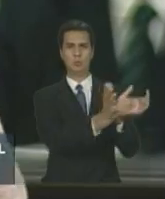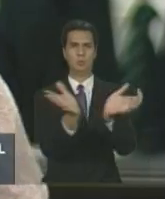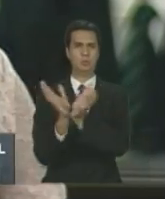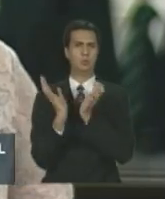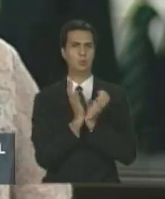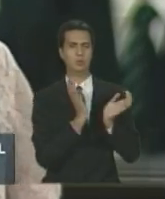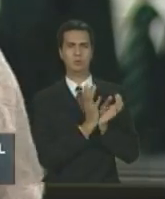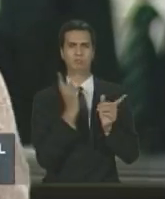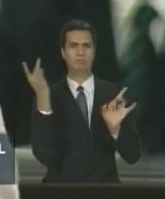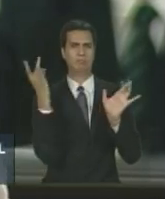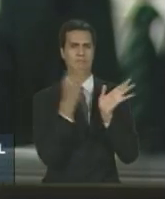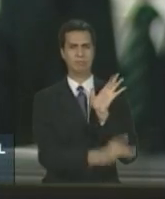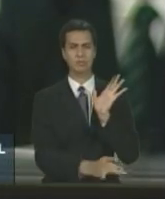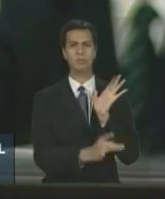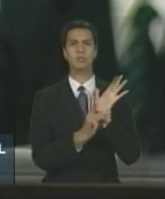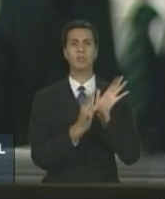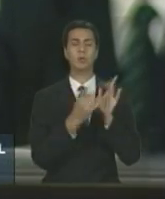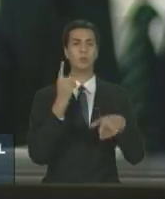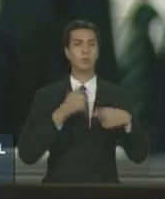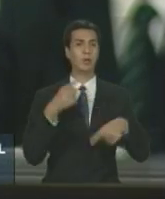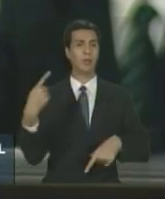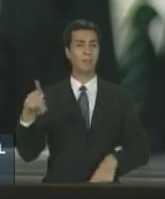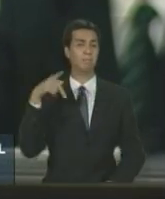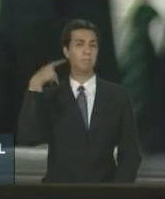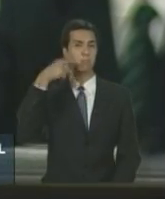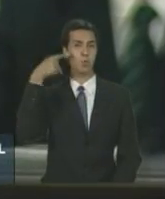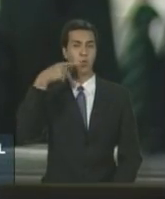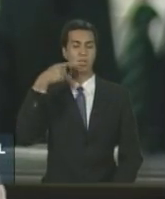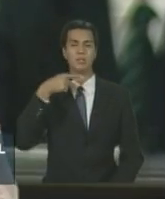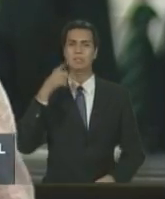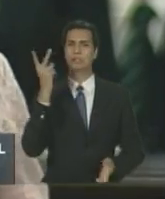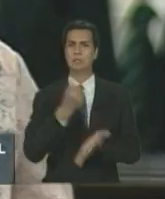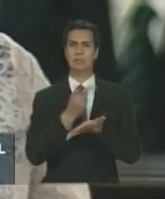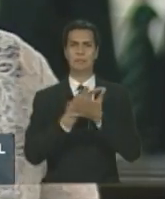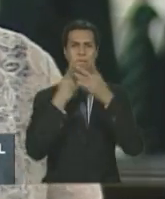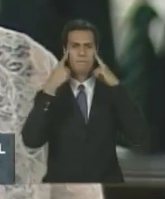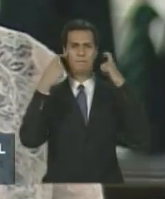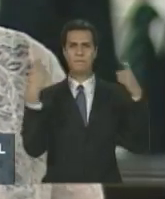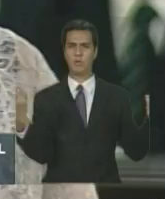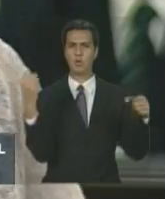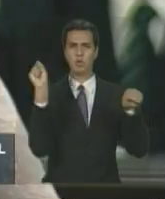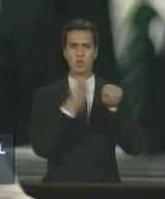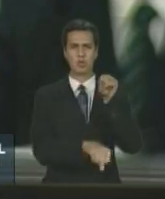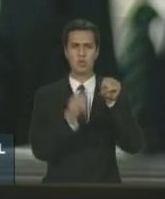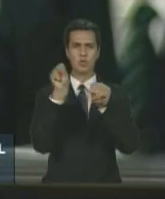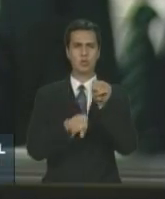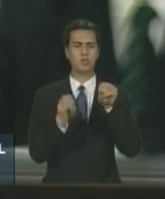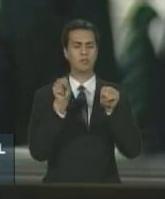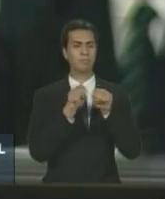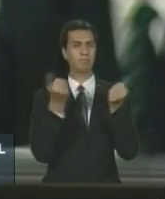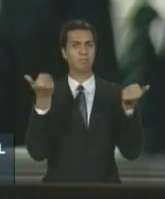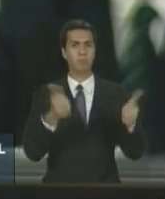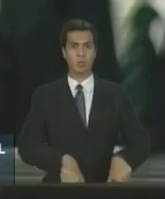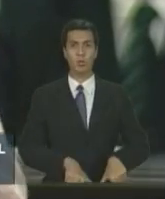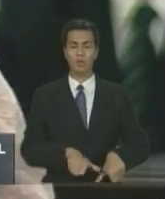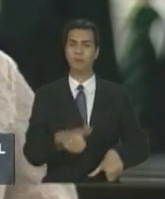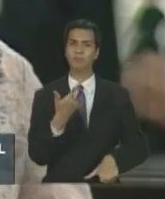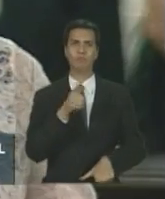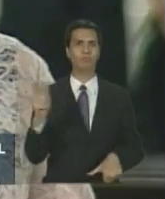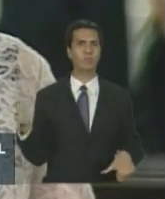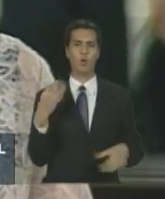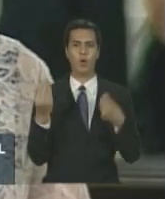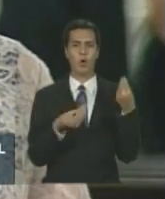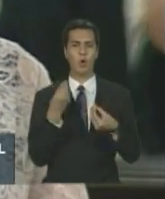uma política de violência extrema. Não havia qualquer espaço de